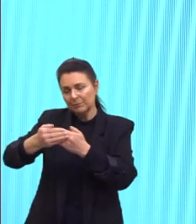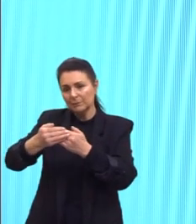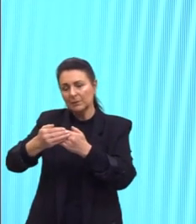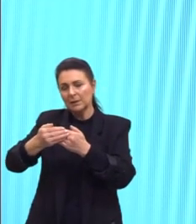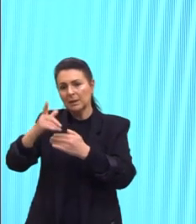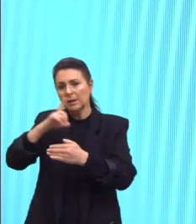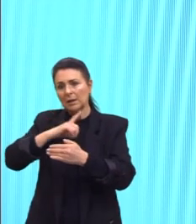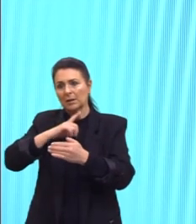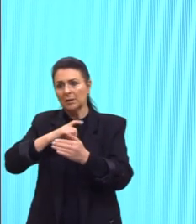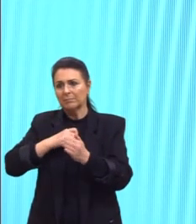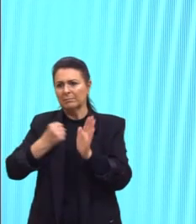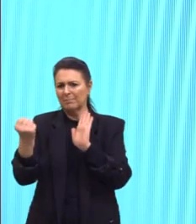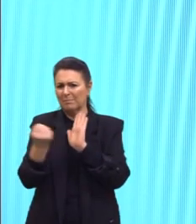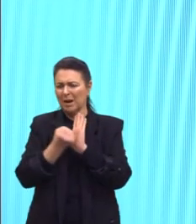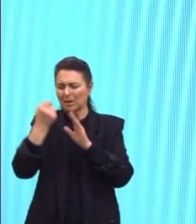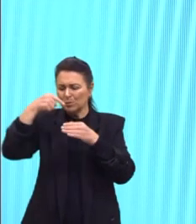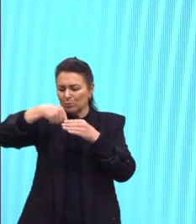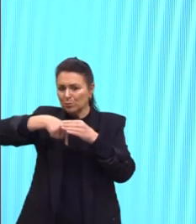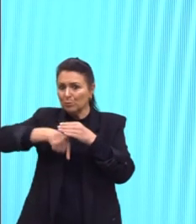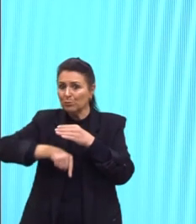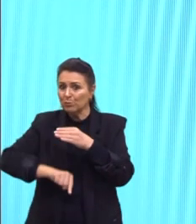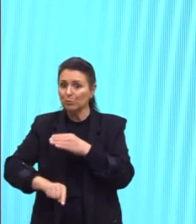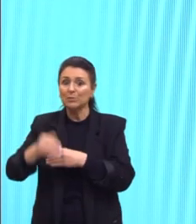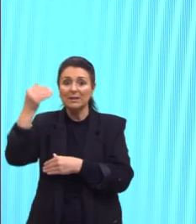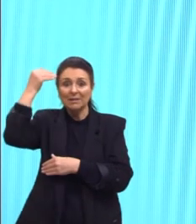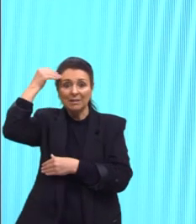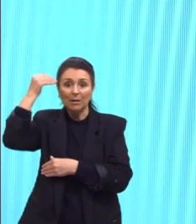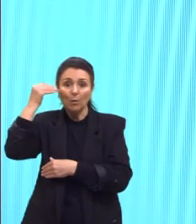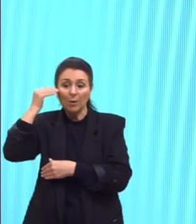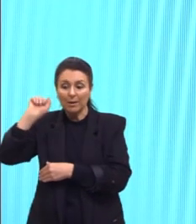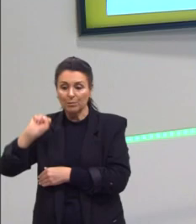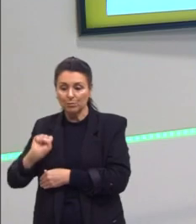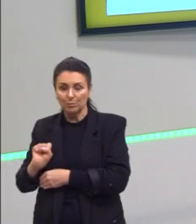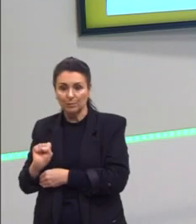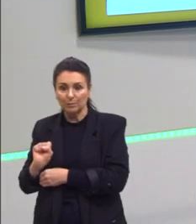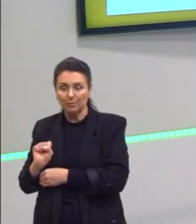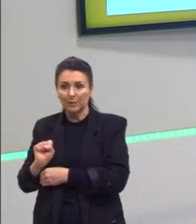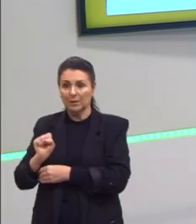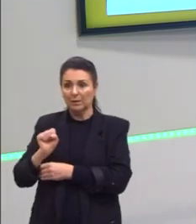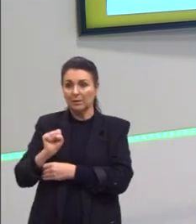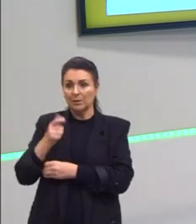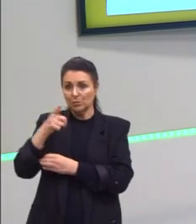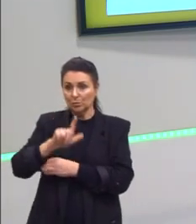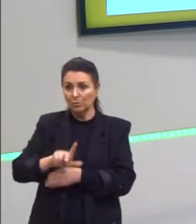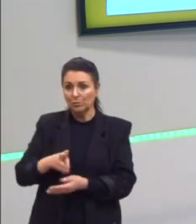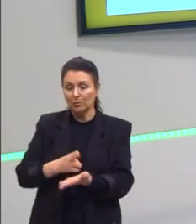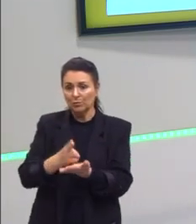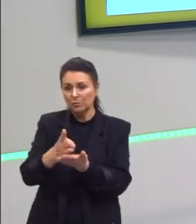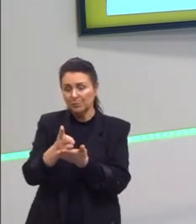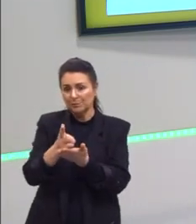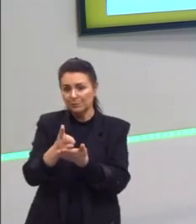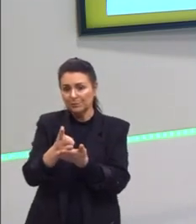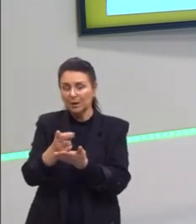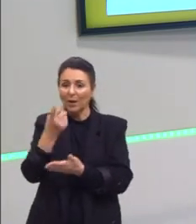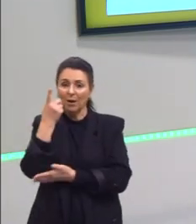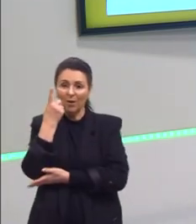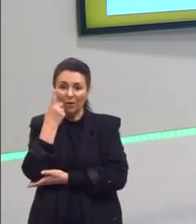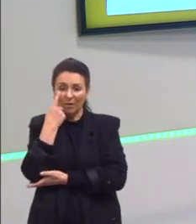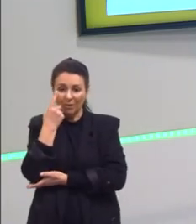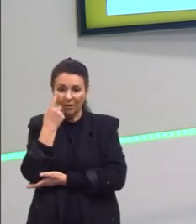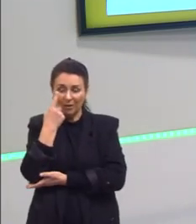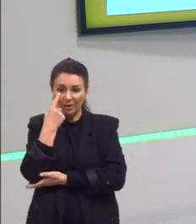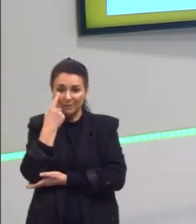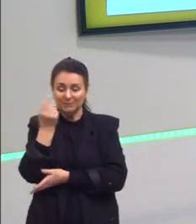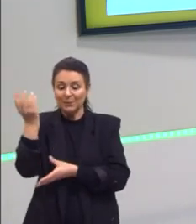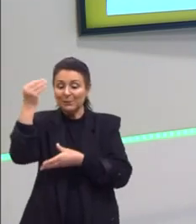tem grandes marcas né que vem hoje da Coreia do Sul tá vamos passar aqui mais um e olha só